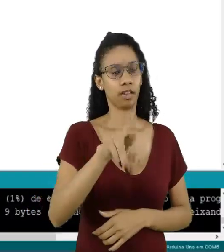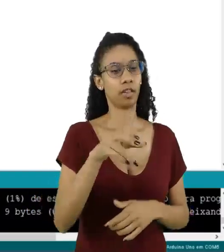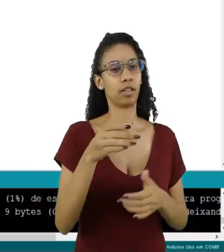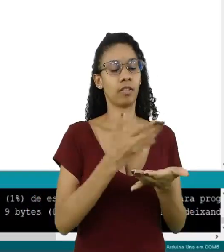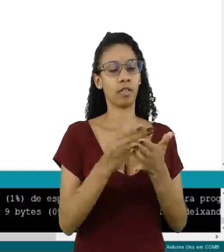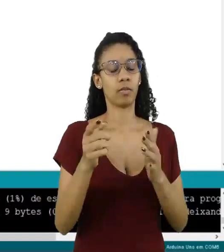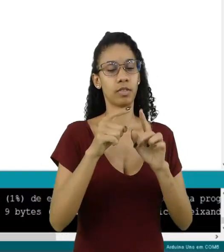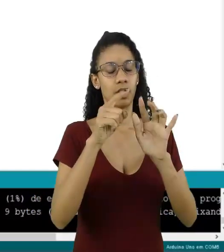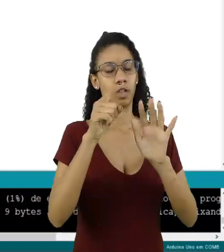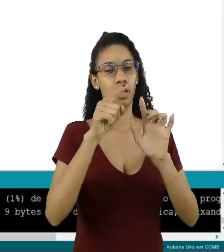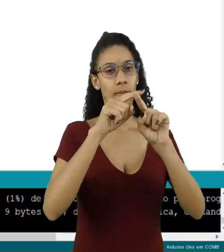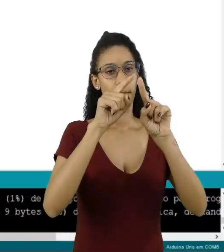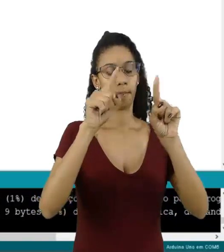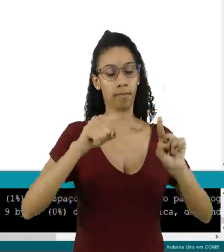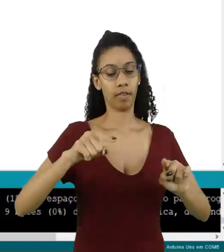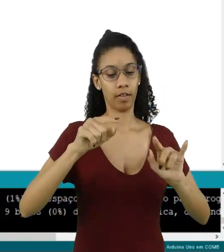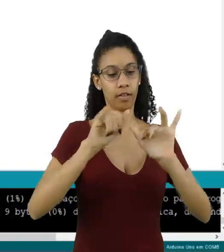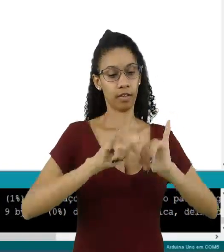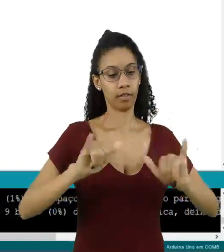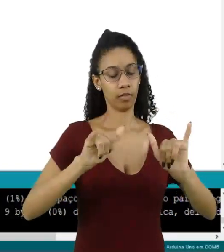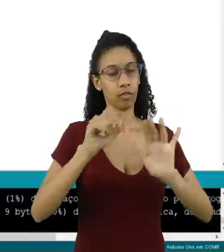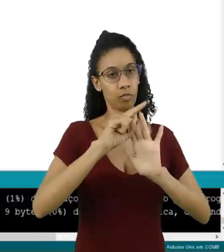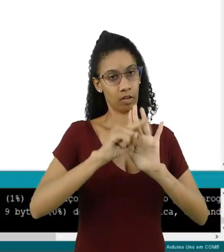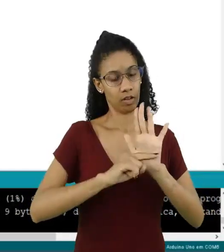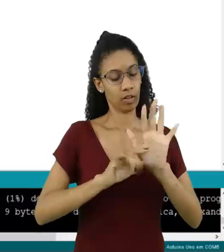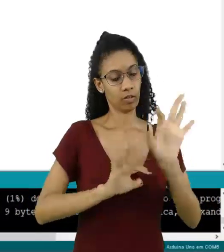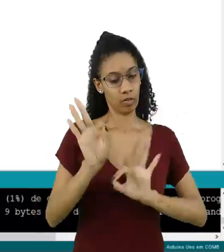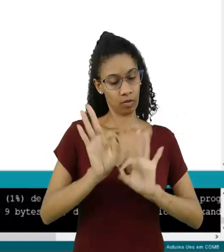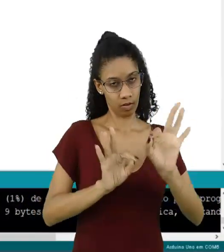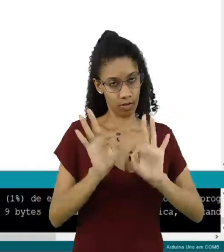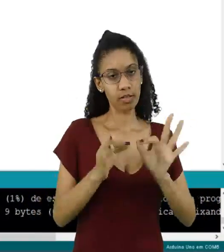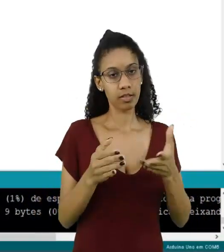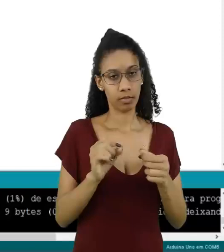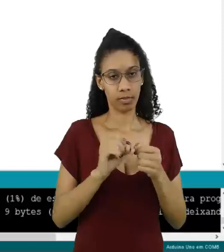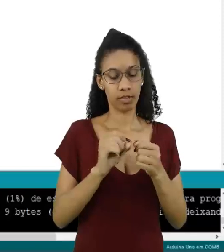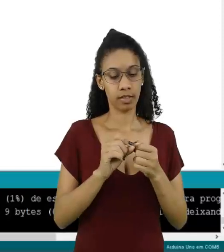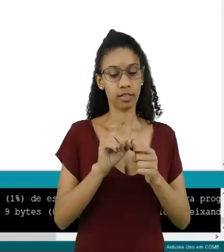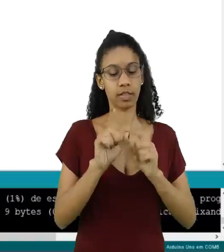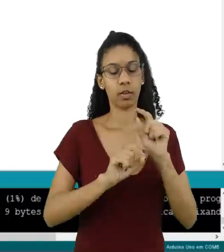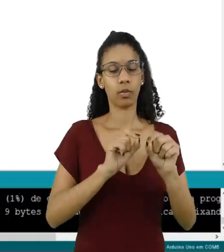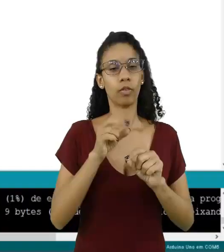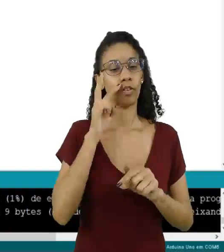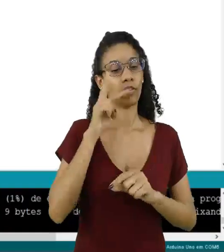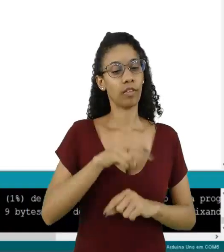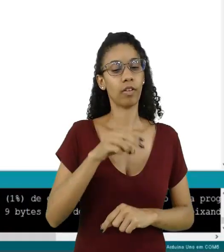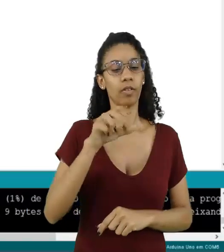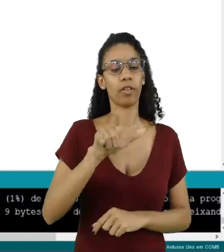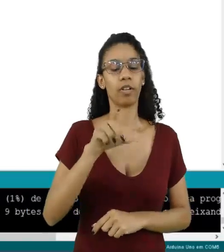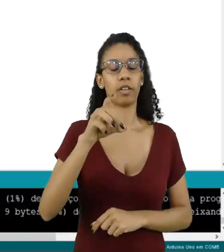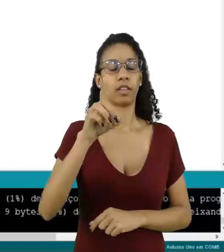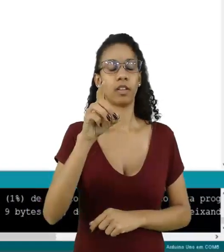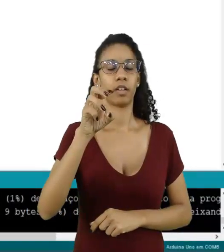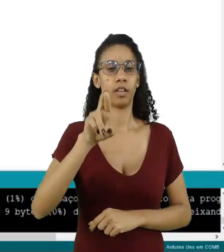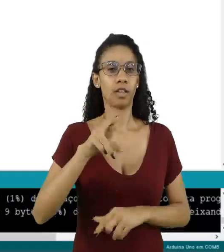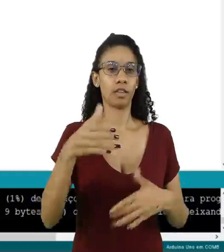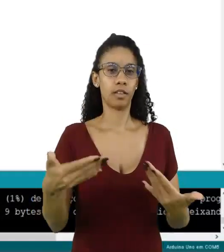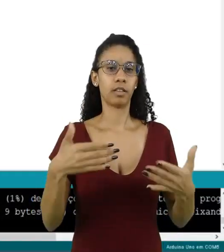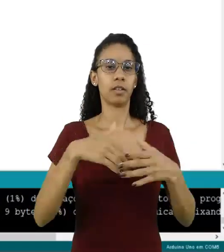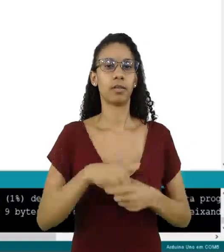a nossa programação para medir o sinal desse LDR, tá? É importante falar